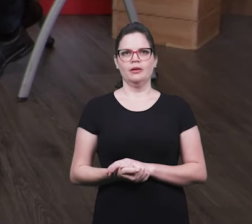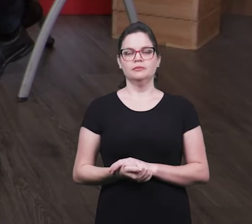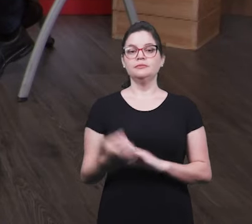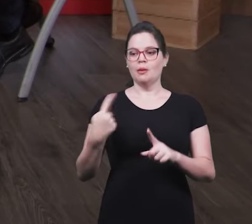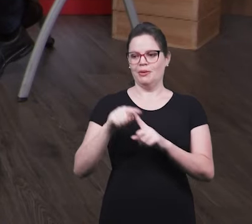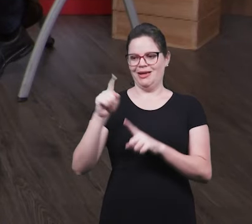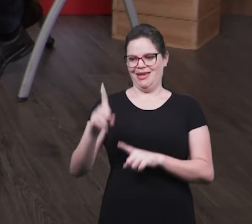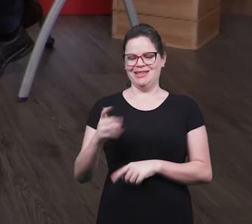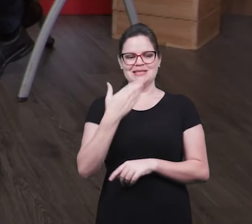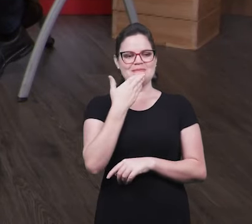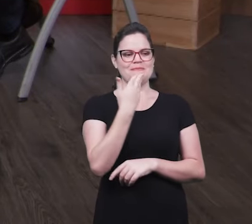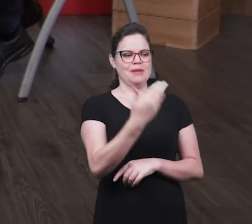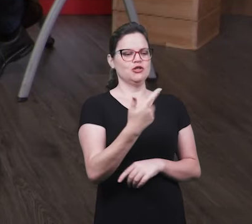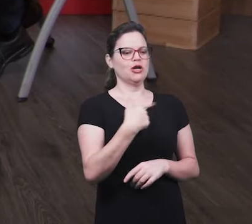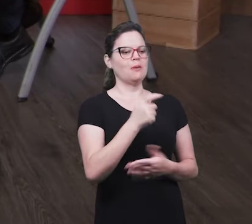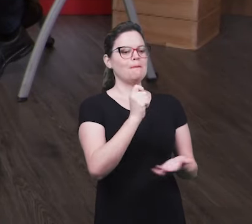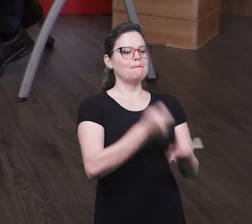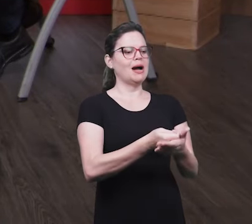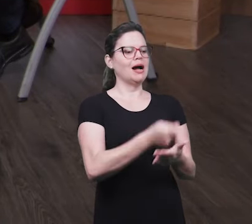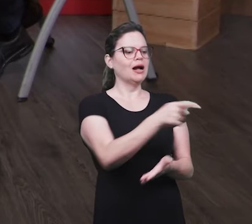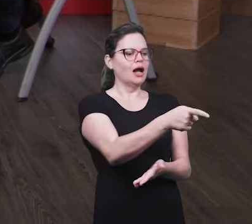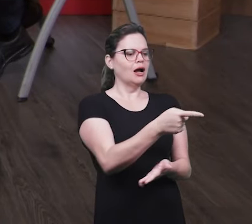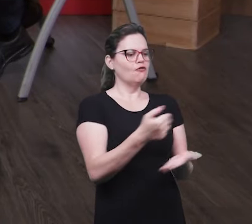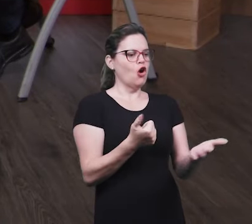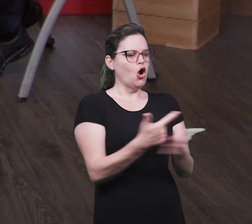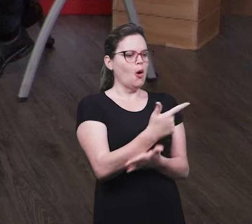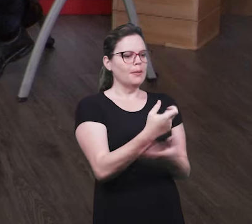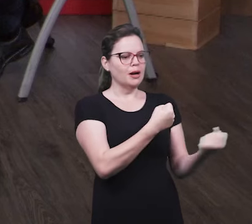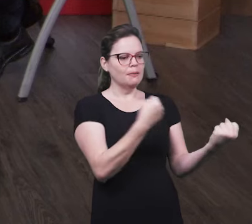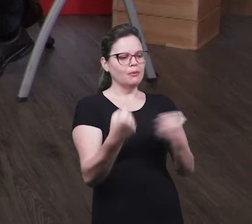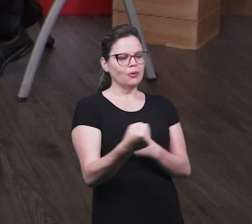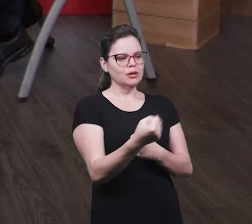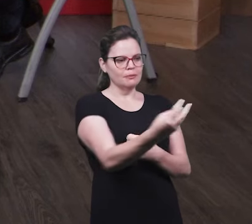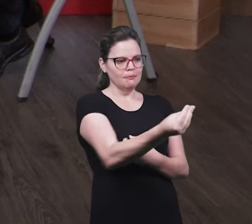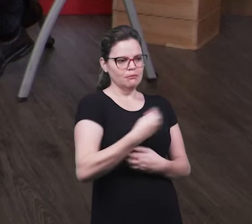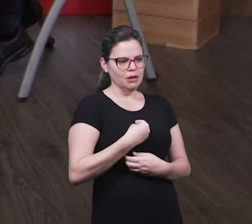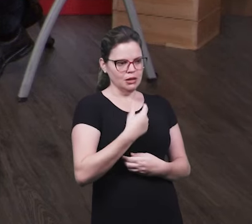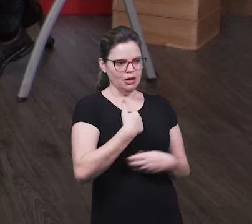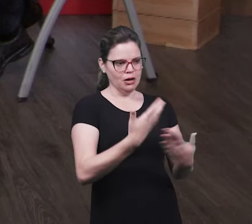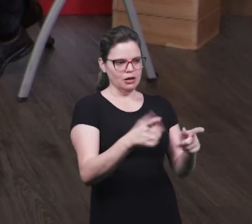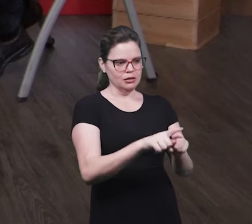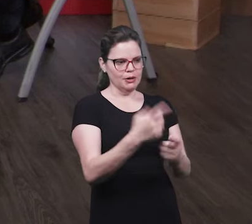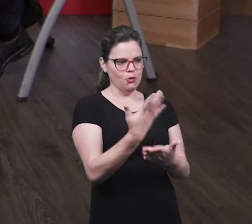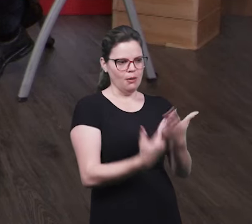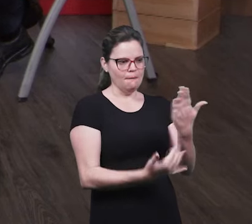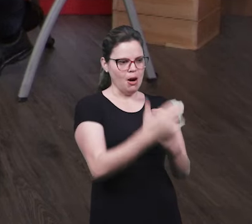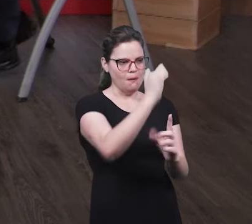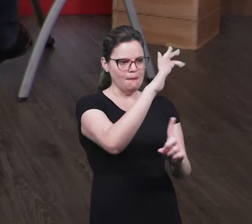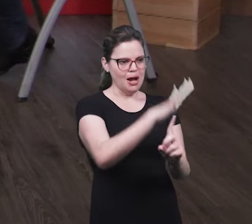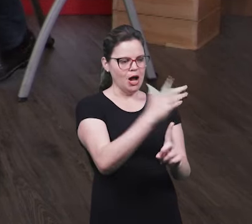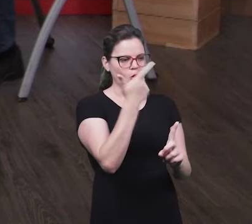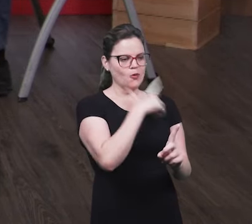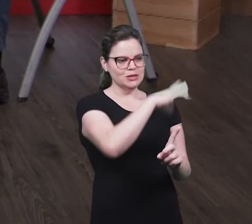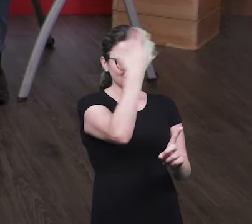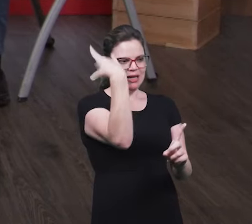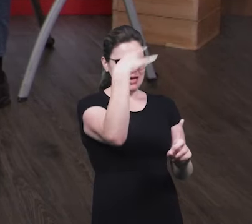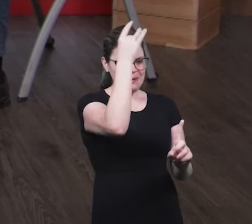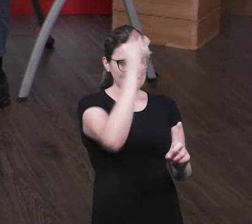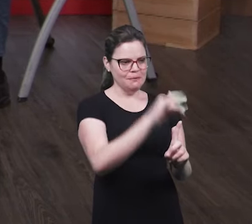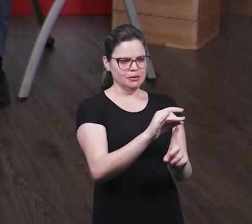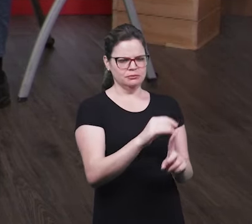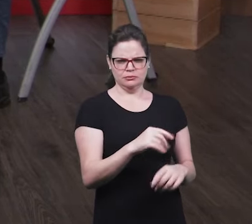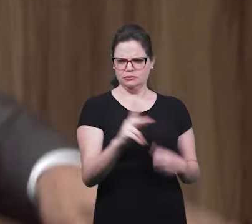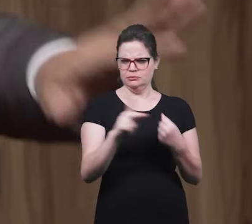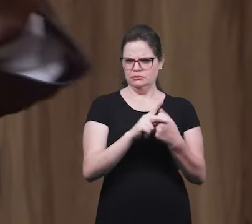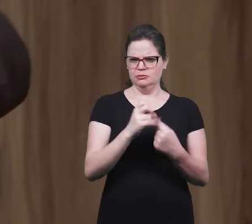Quando ele pede esse poder e quer pagar, mas eu acredito que alguns versos para frente, nós vamos ver Pedro dizendo para ele: porque o seu coração não é reto para